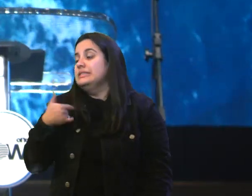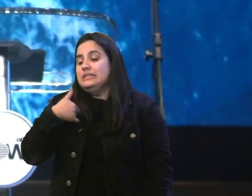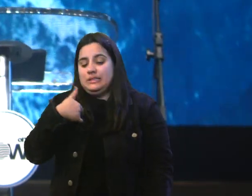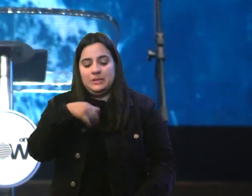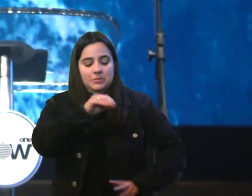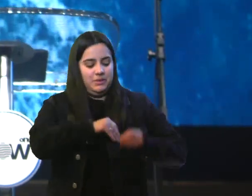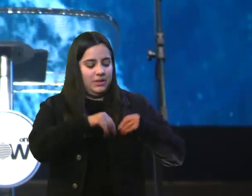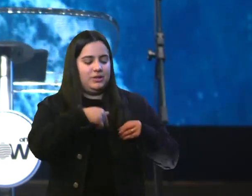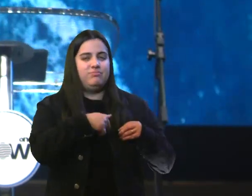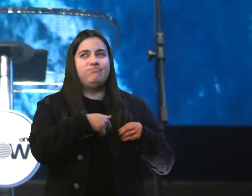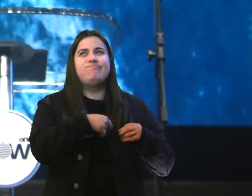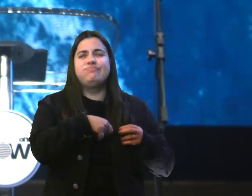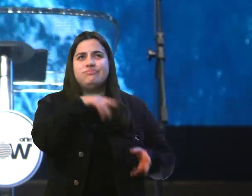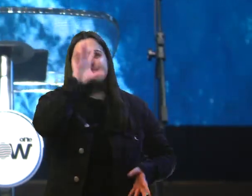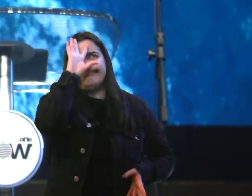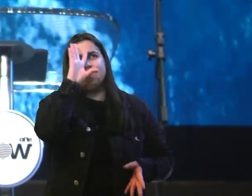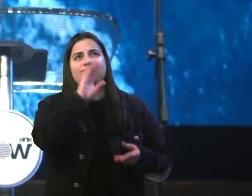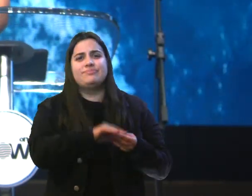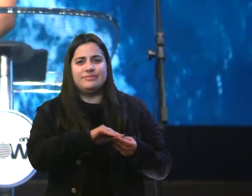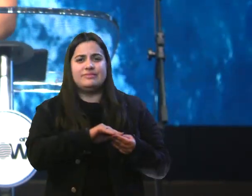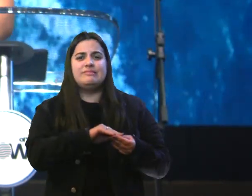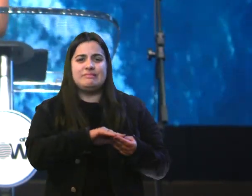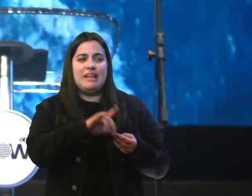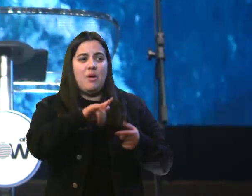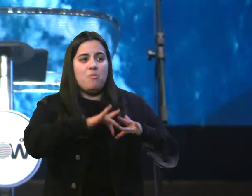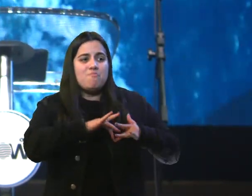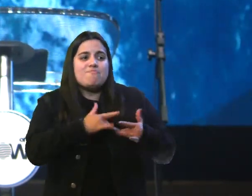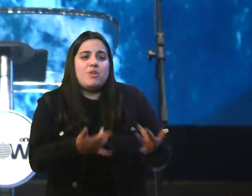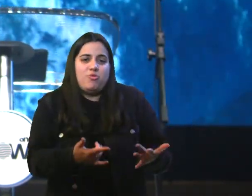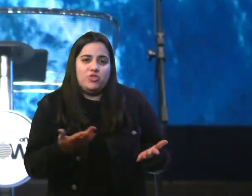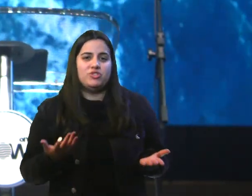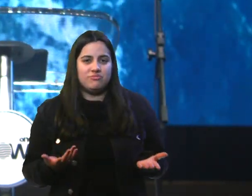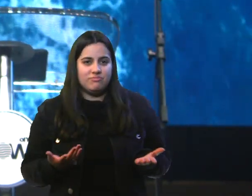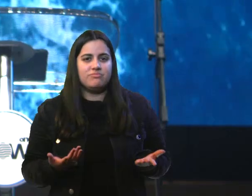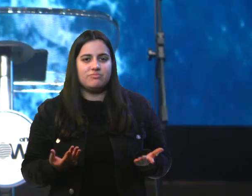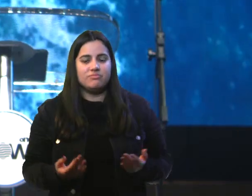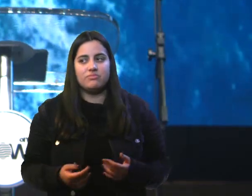Reconhece os seus próprios erros. É humilde o suficiente para isso.